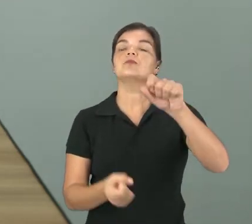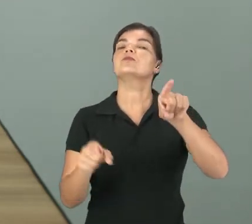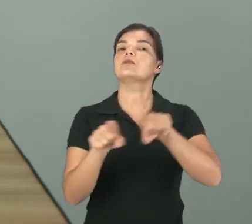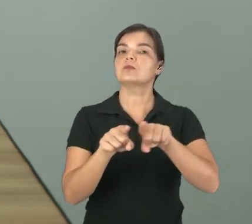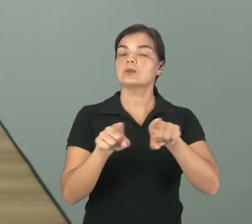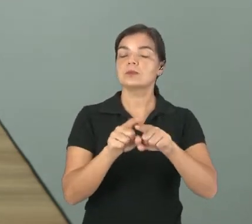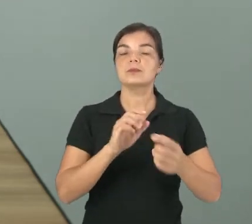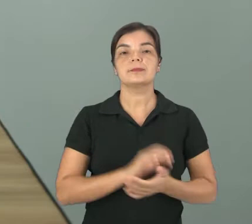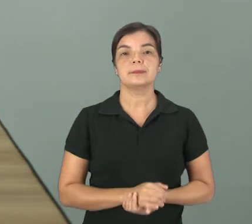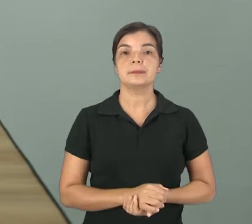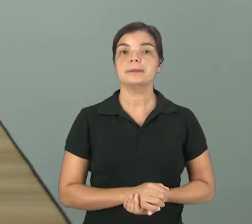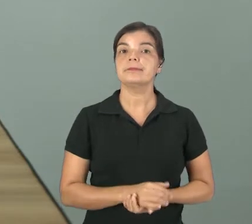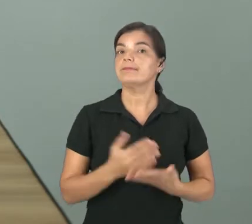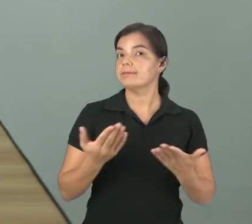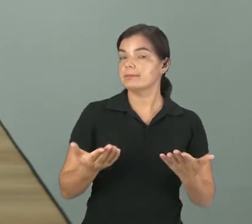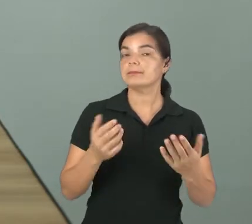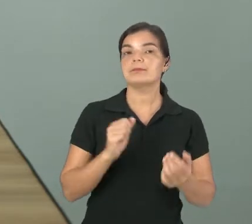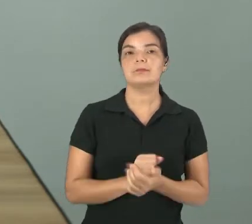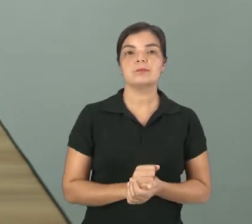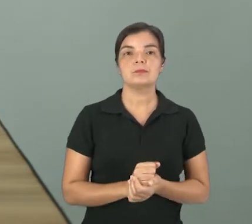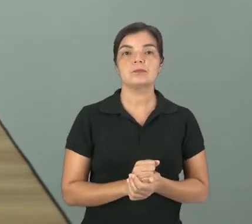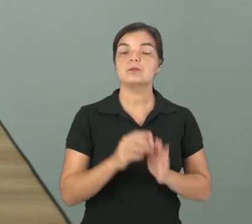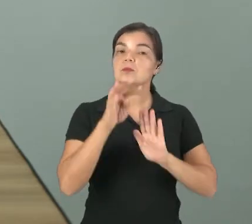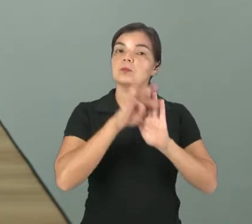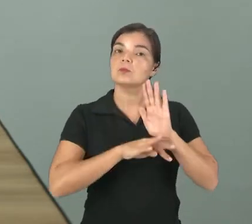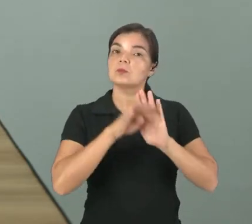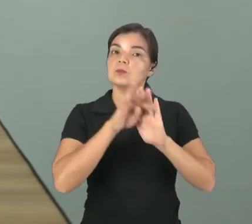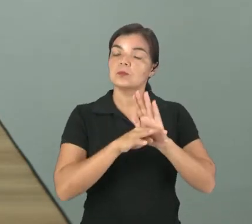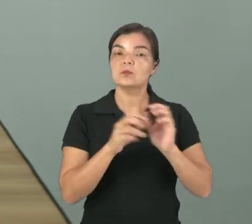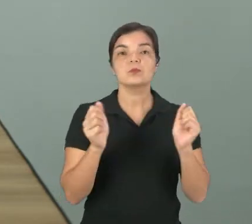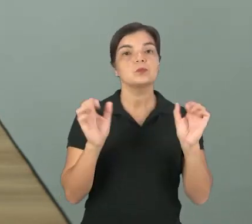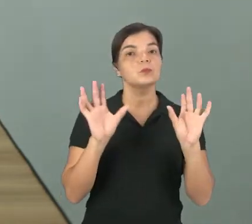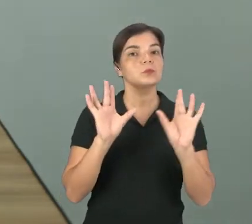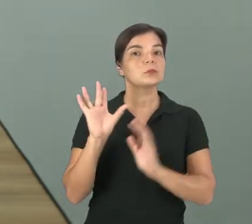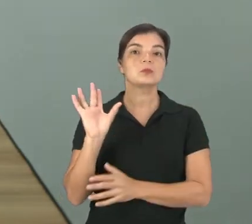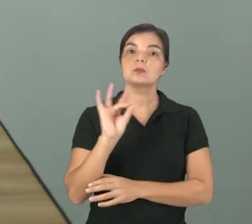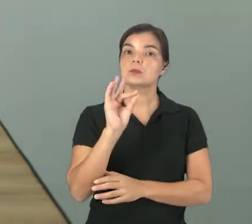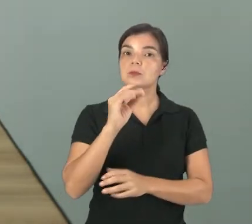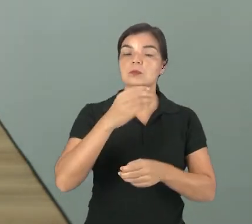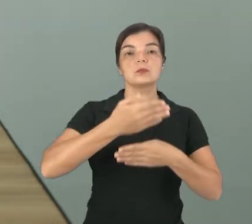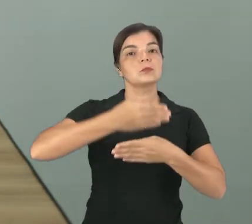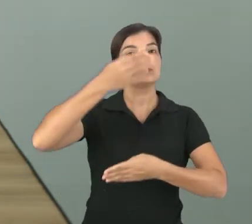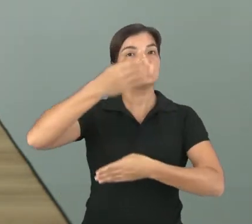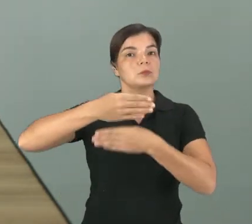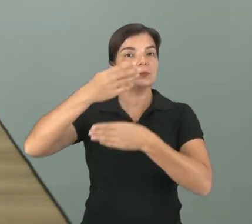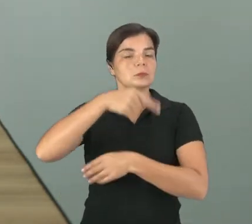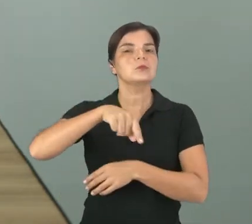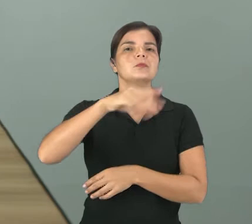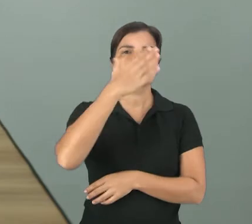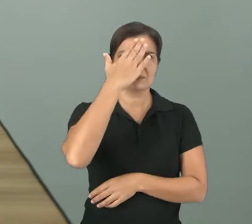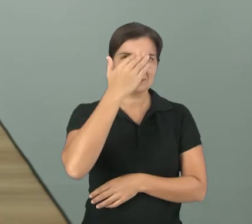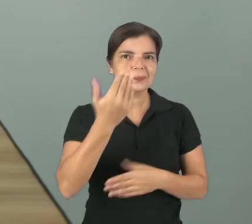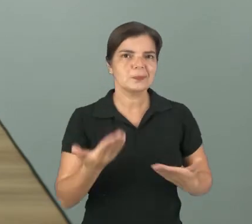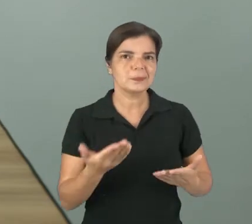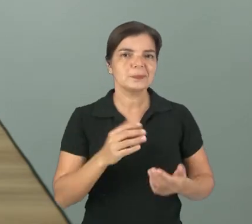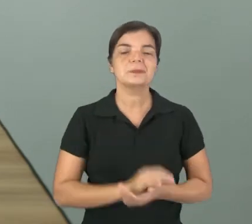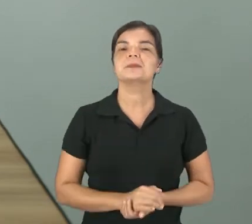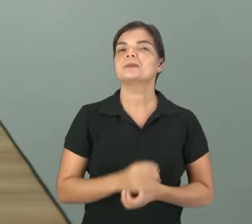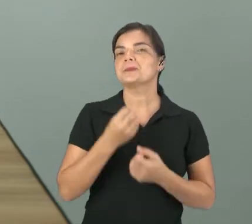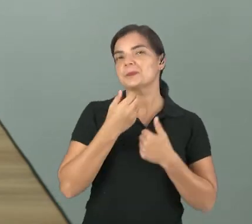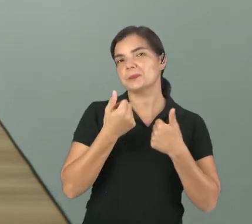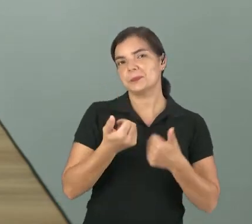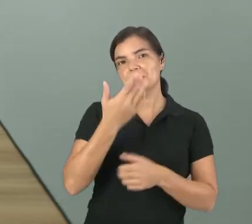elas podem aparecer também em pequenos textos colados, por exemplo, em murais. Vocês sabiam disso? Muito bem,